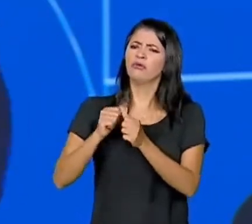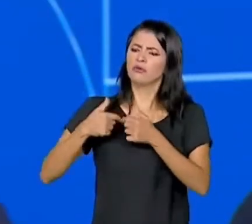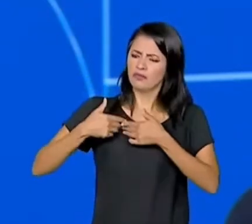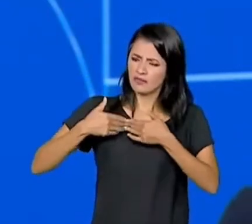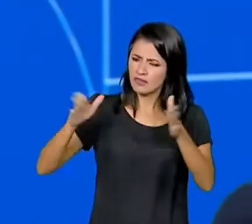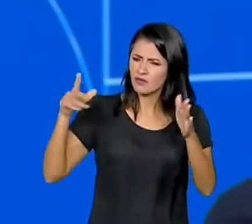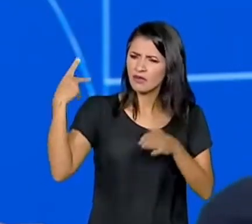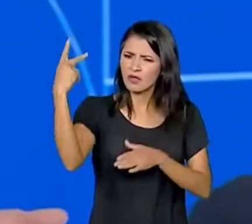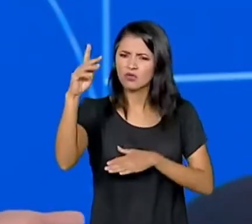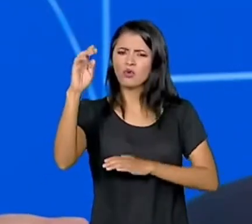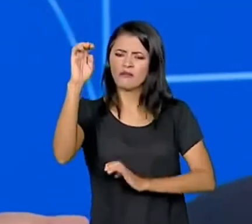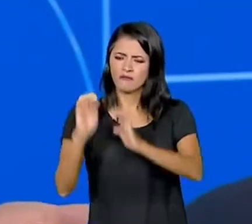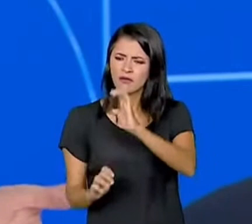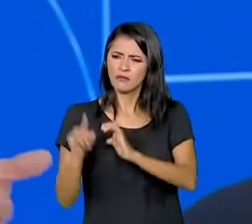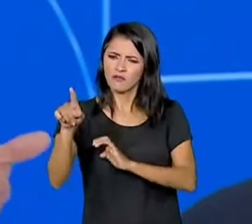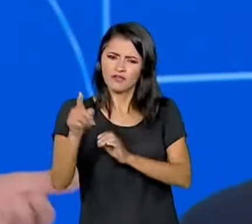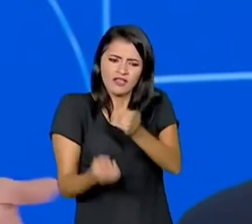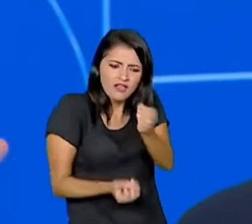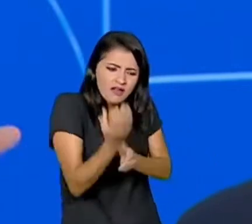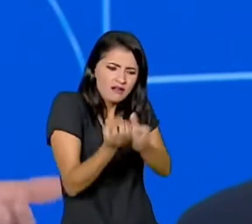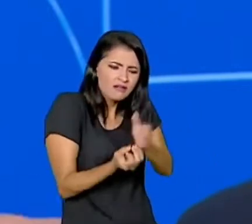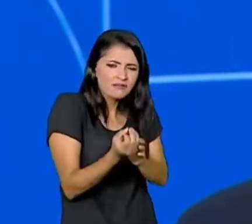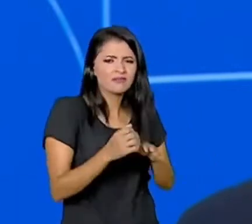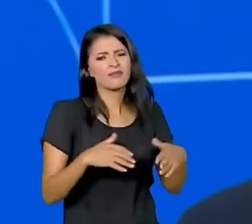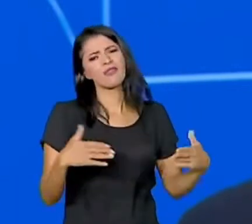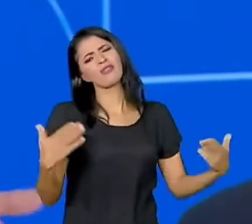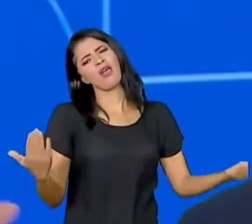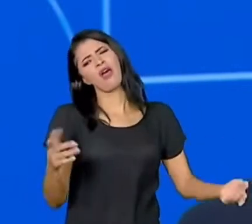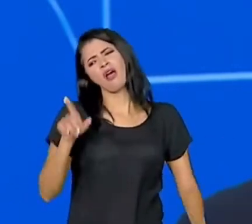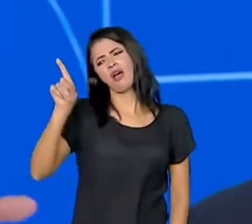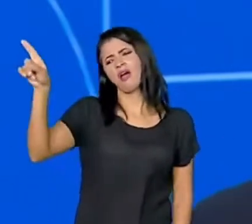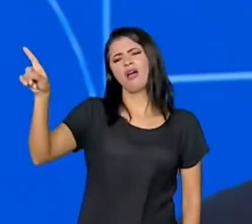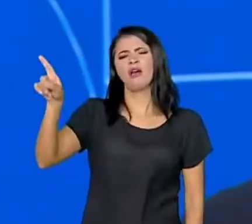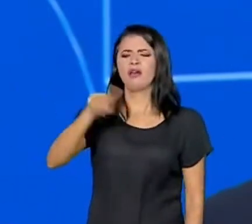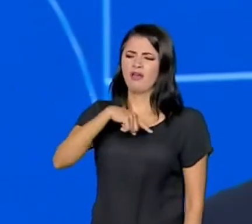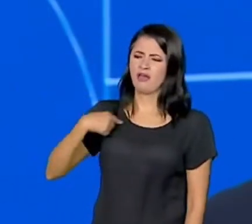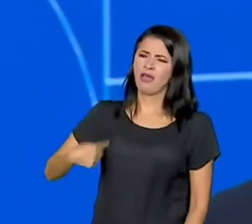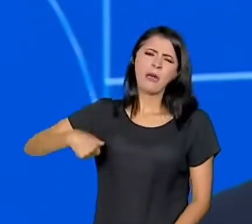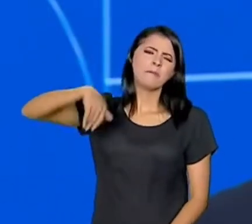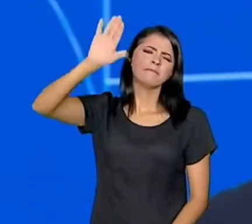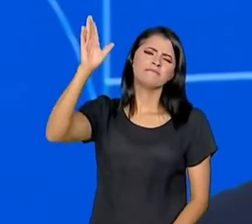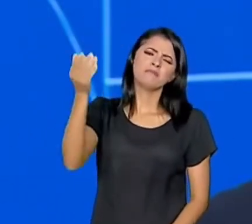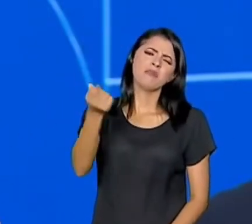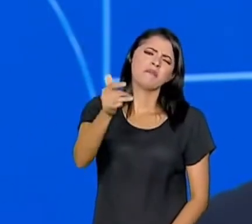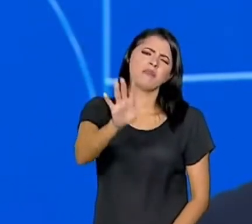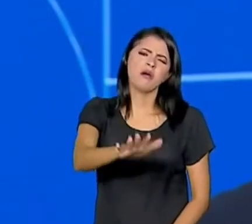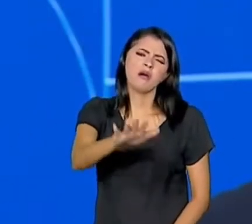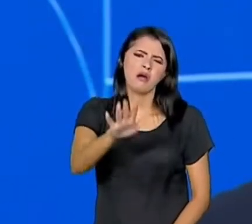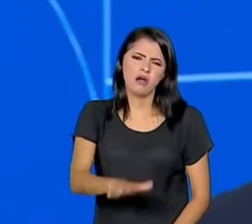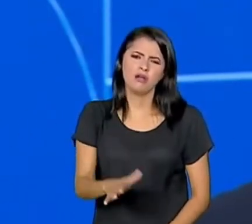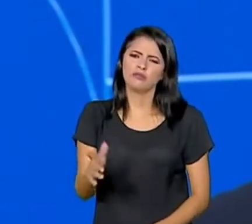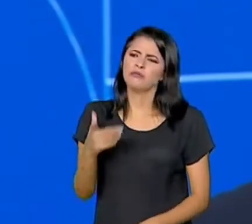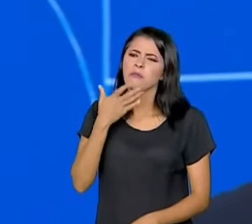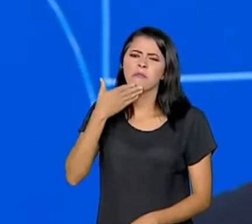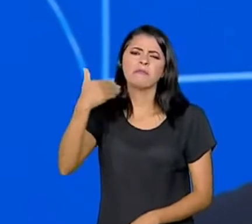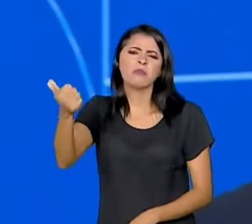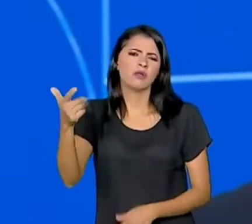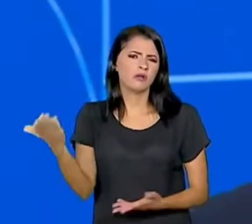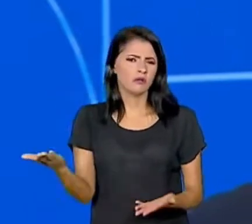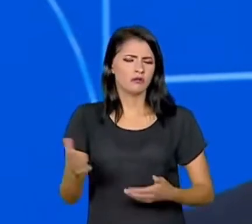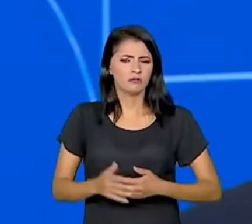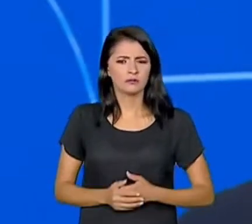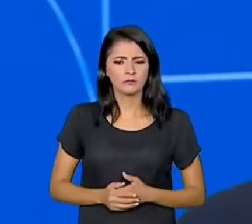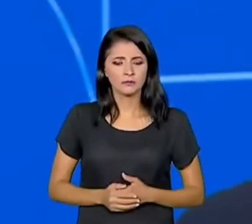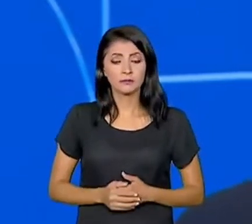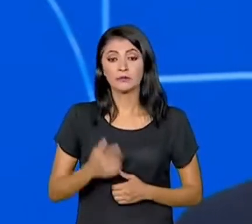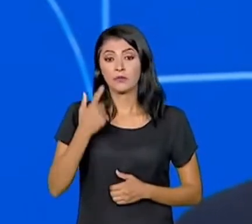você ia produzir. Ah, presidente, mas é muito mais barato na China, compensa vir aqui comprar. Uma coisa que o Rui Costa